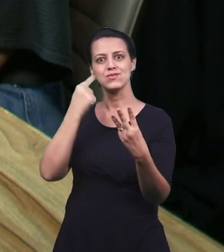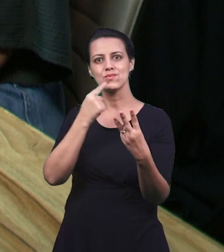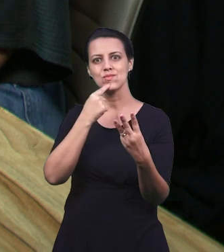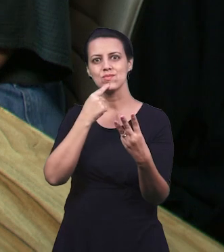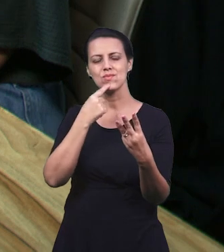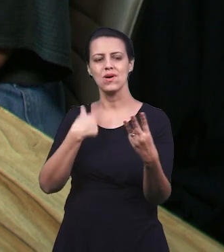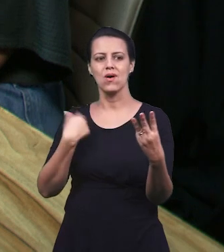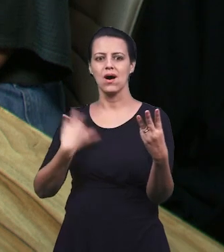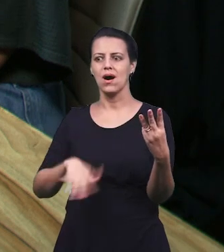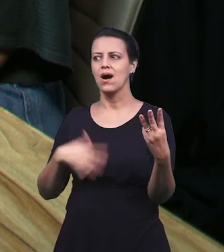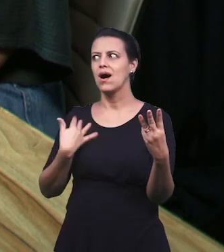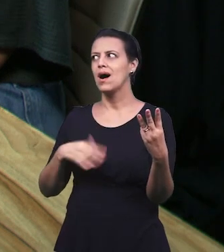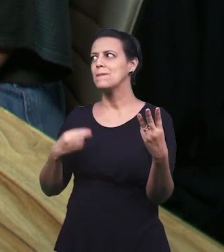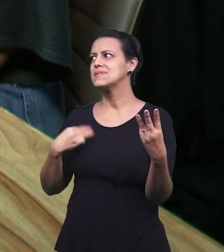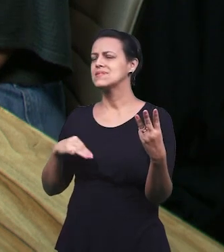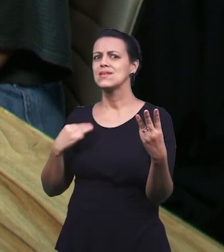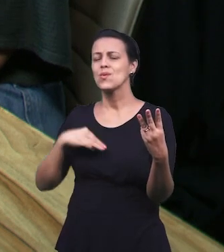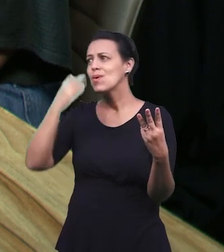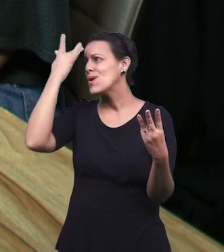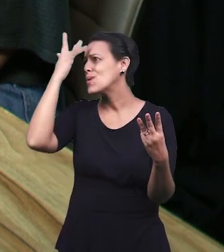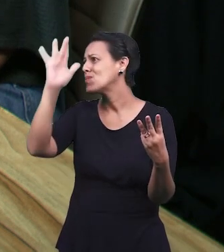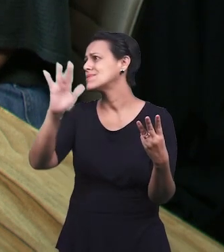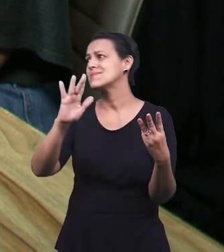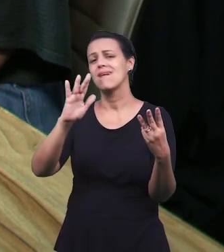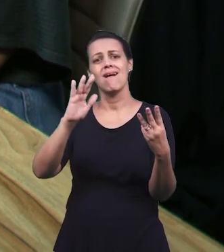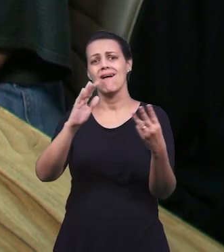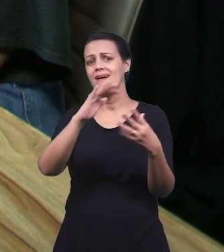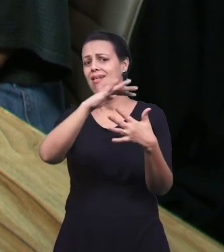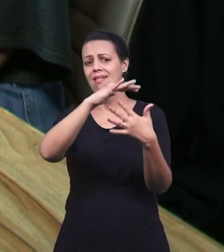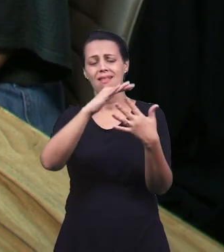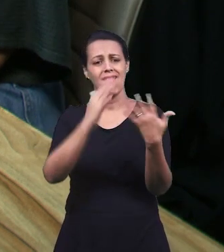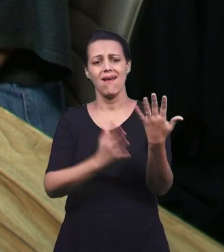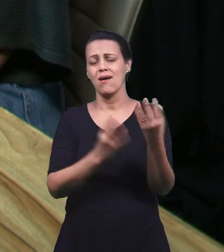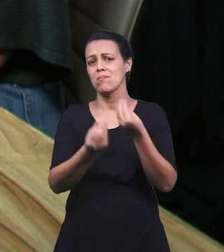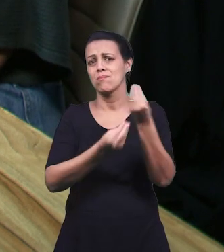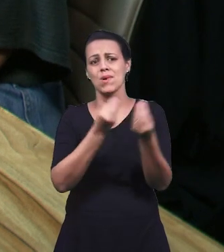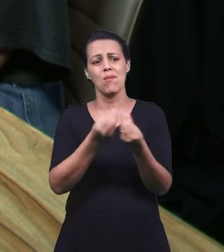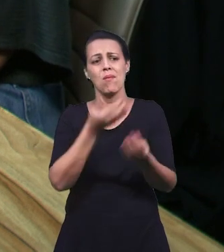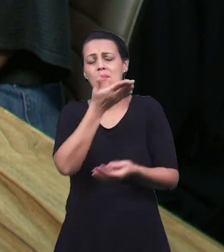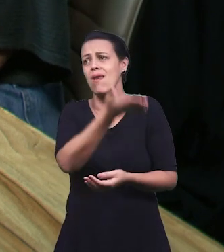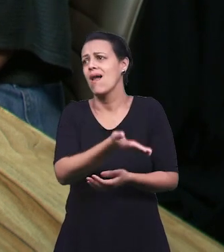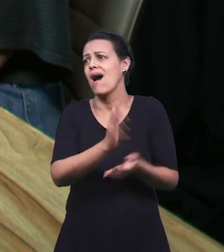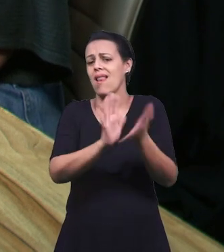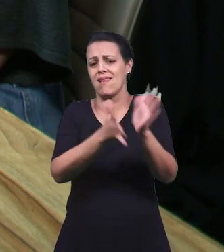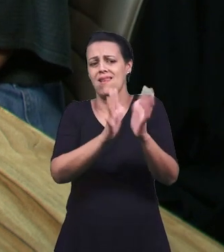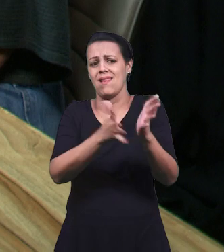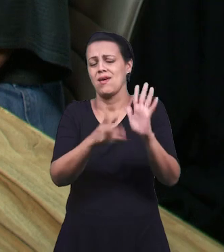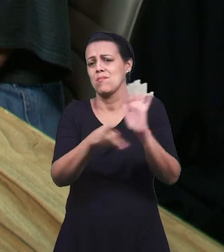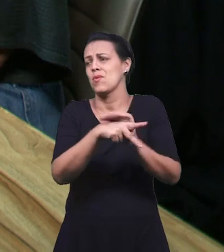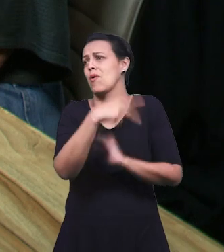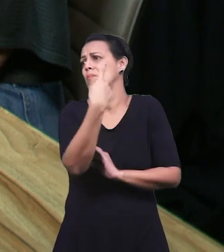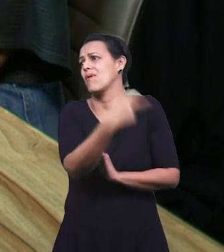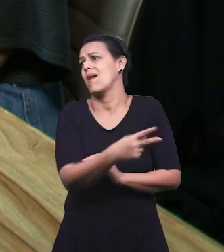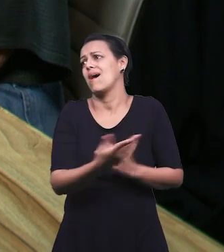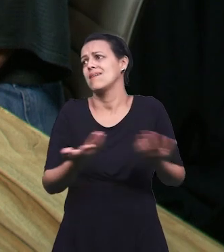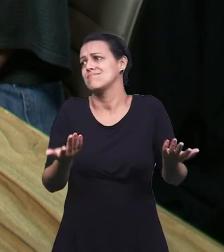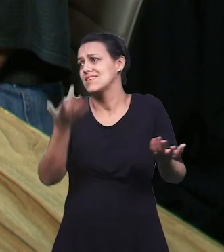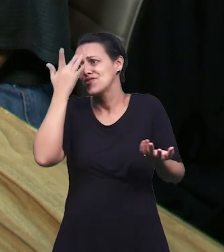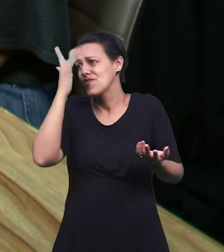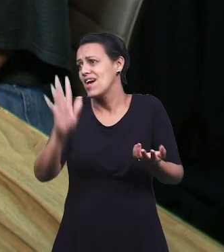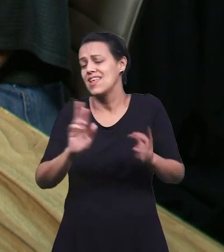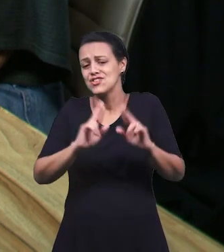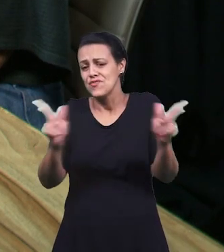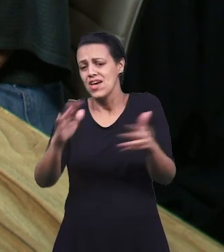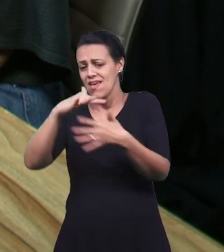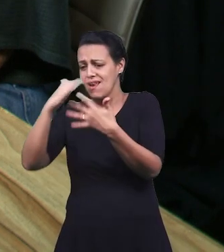falei: "Misericórdia, eu não sei a língua de sinais daqui", que é totalmente diferente daqui, que é a Libras, língua de sinais, né, língua de sinais